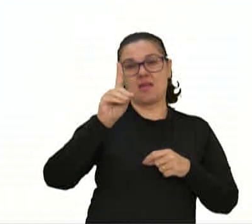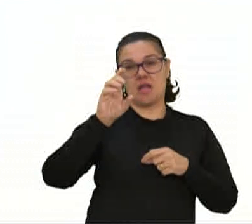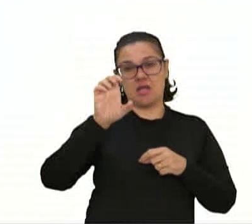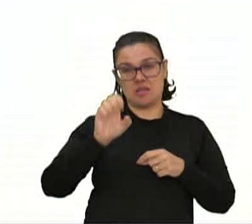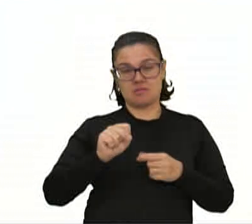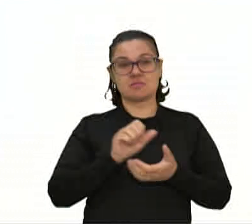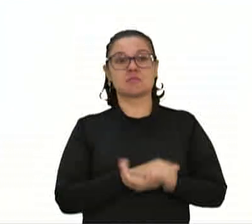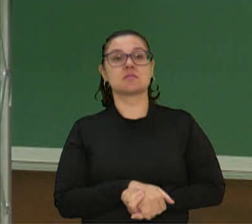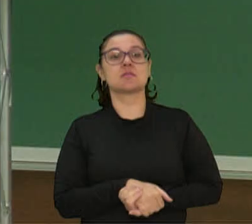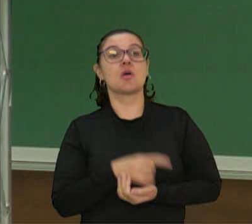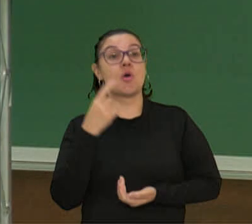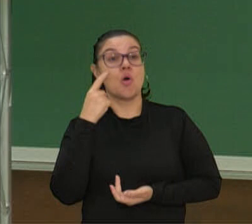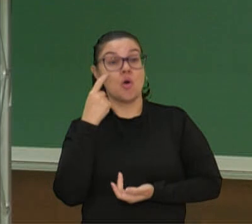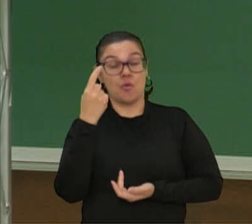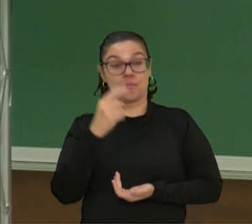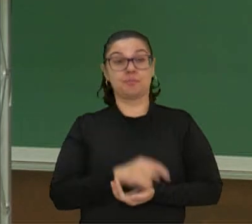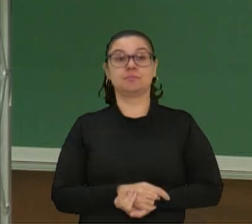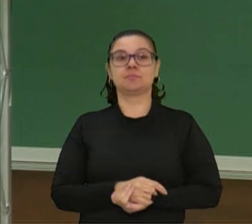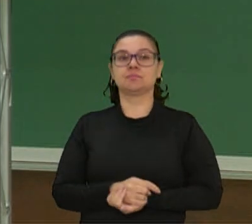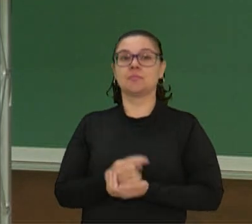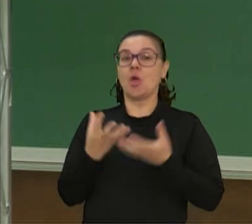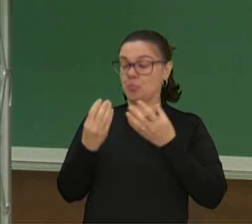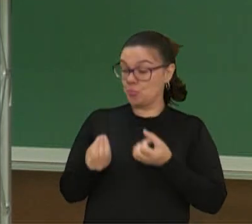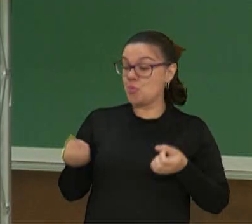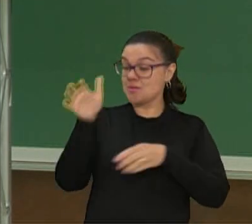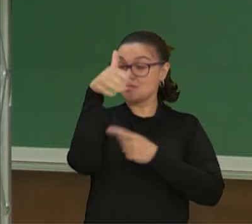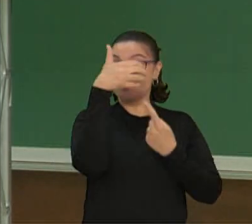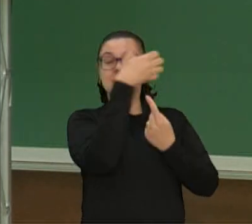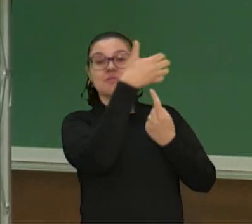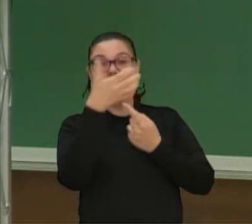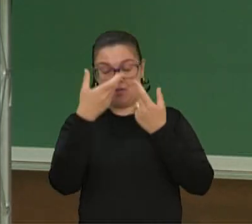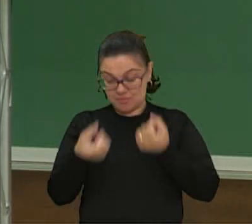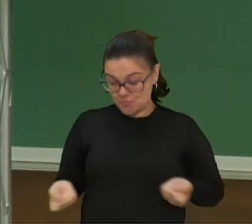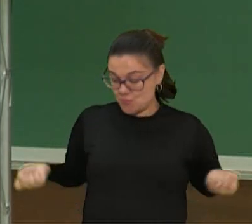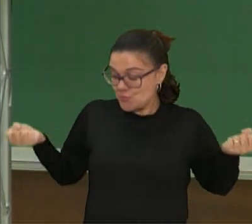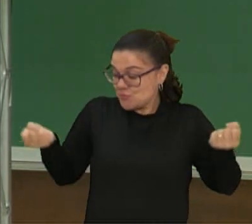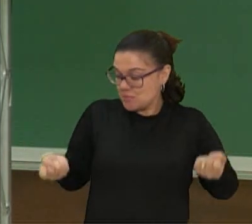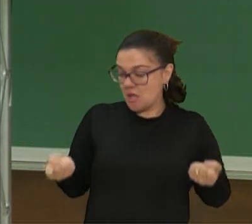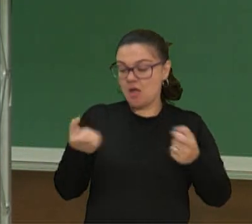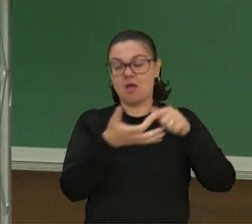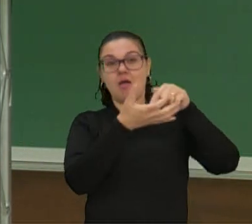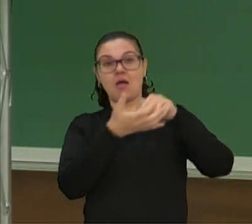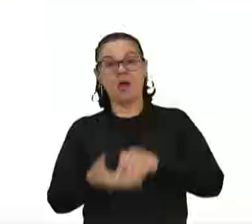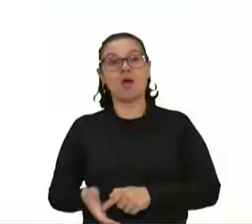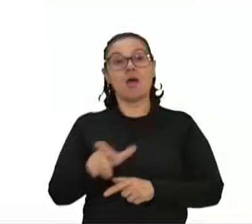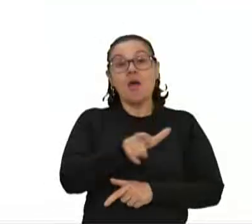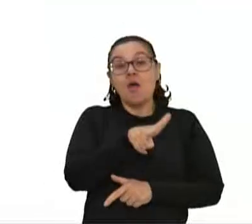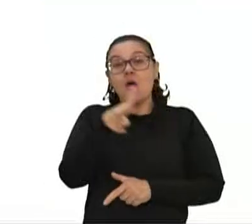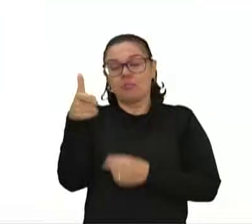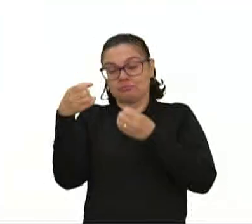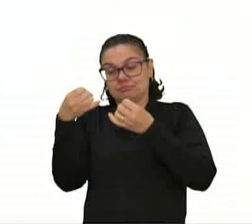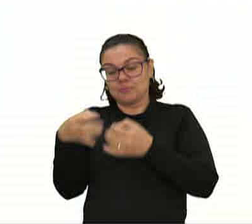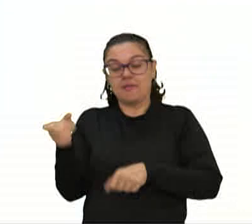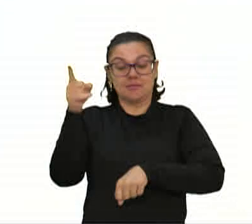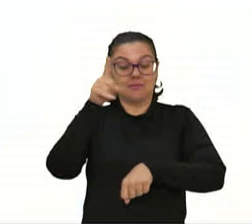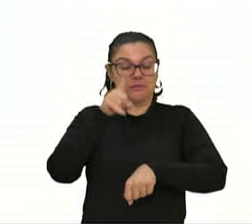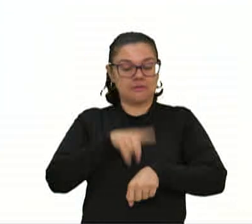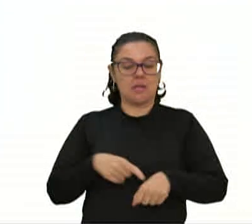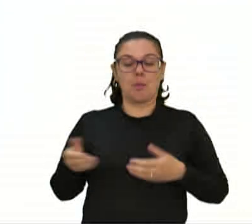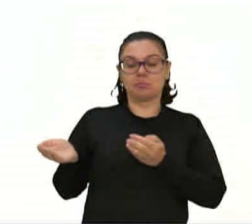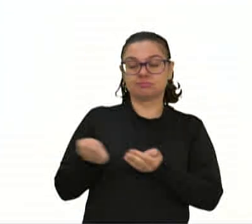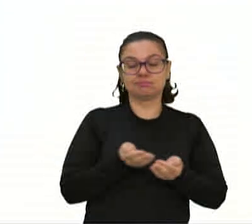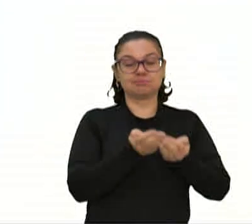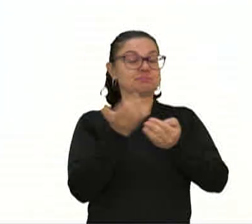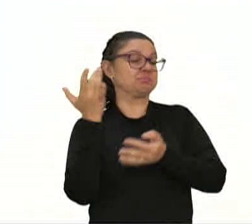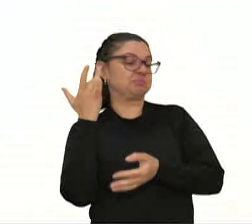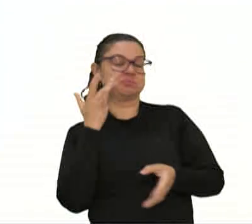vocês novamente. Olha como é sonoro. Muitas velas, muitos remos, âncora é outro falar, tempo que navegaremos